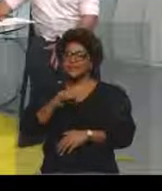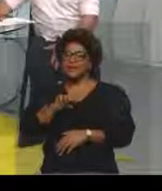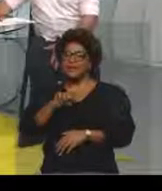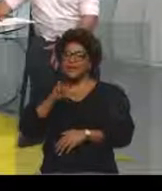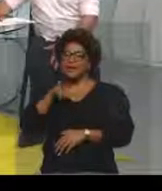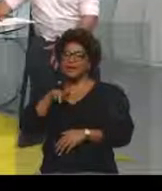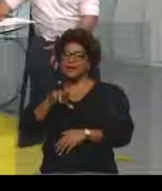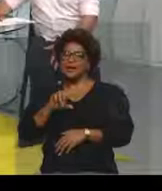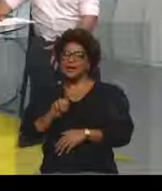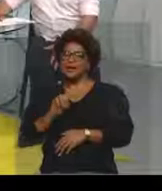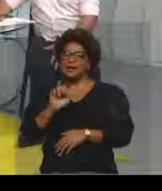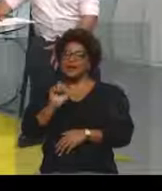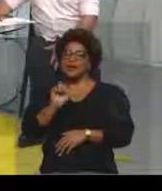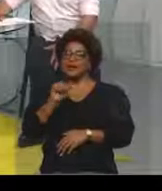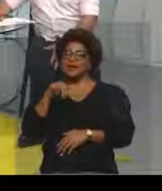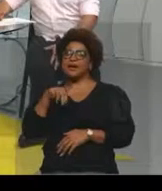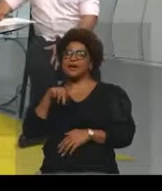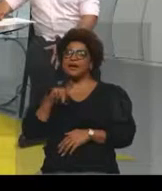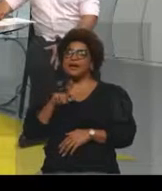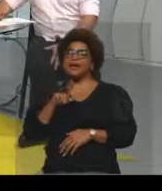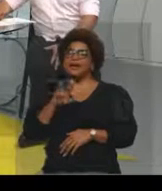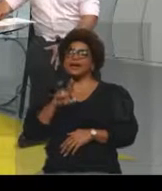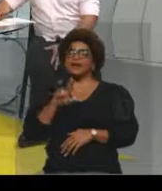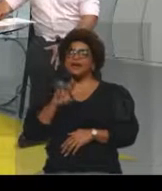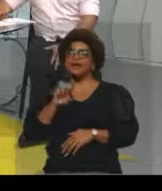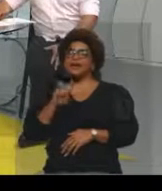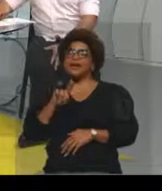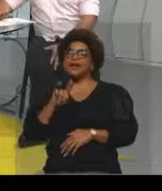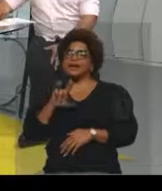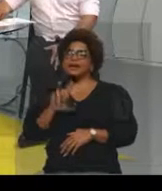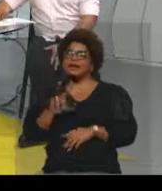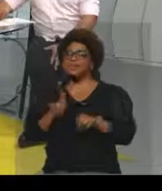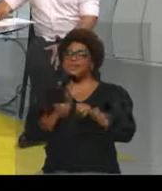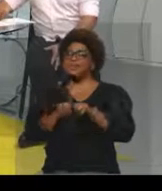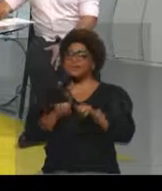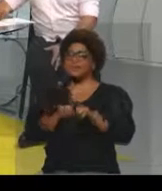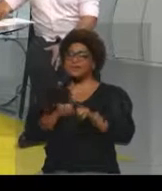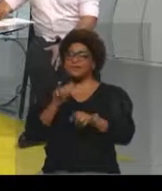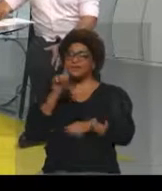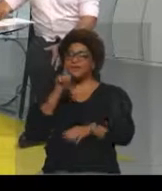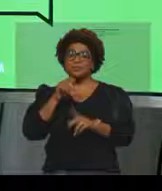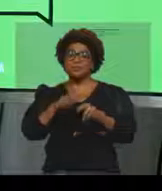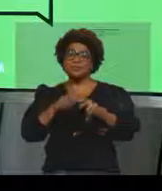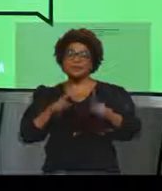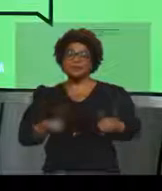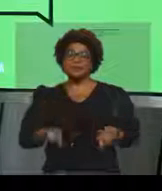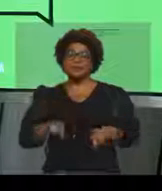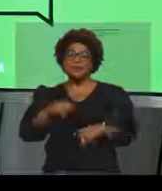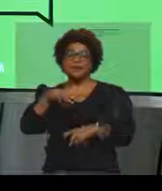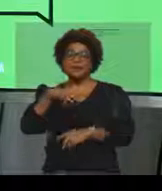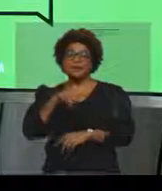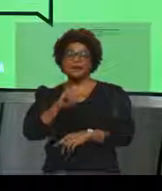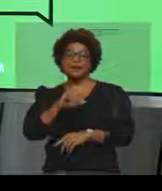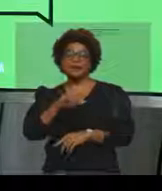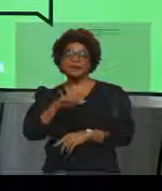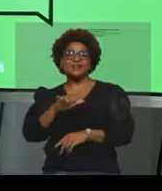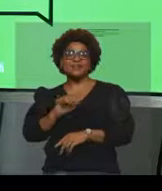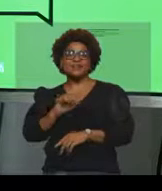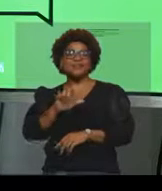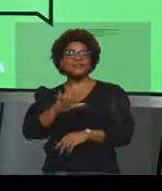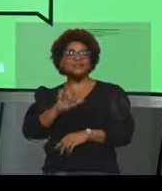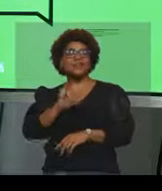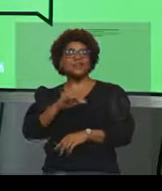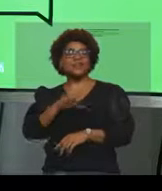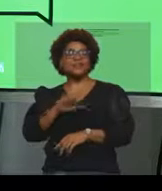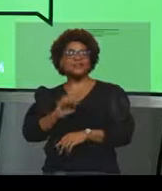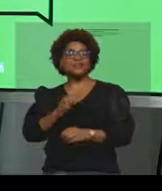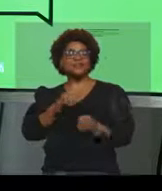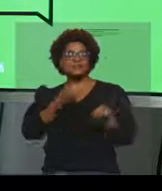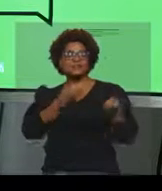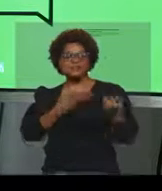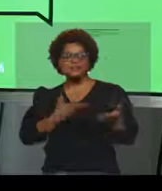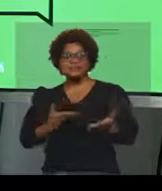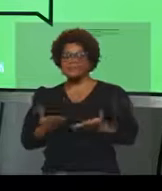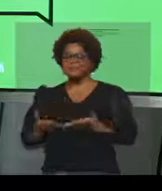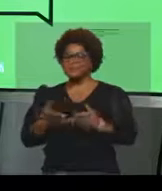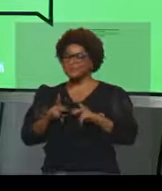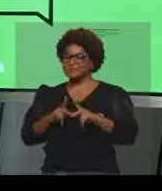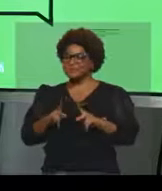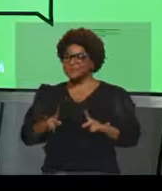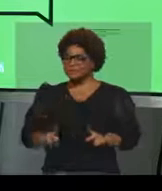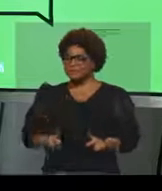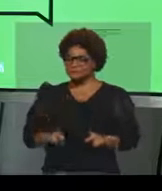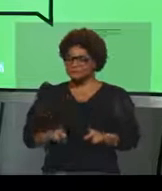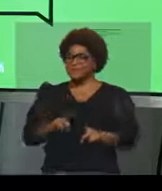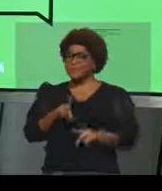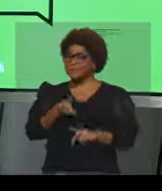Maria Alice de Souza. Sejam bem-vindos, professores. Lembrando que você pode fazer a sua pergunta pelo telefone fixo